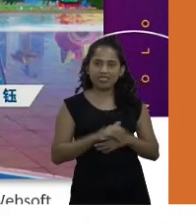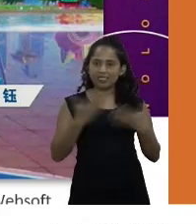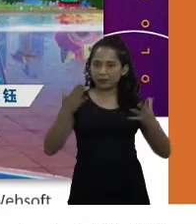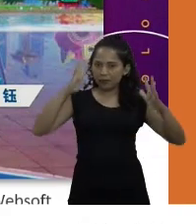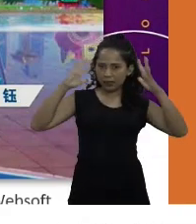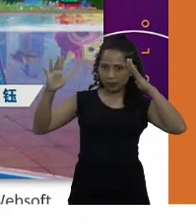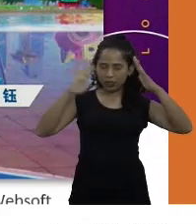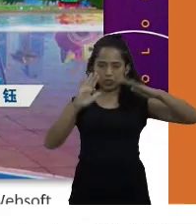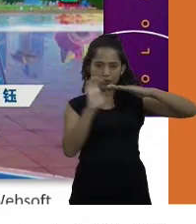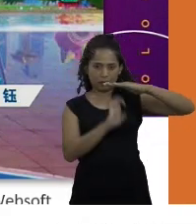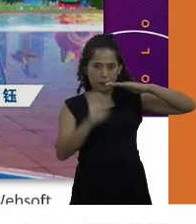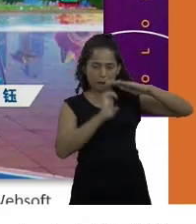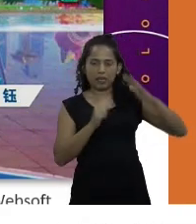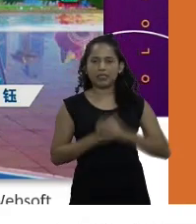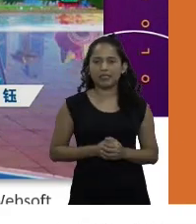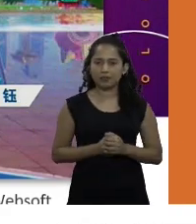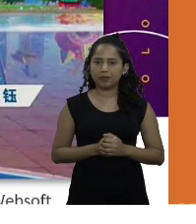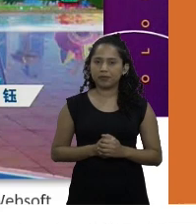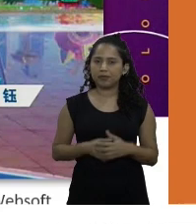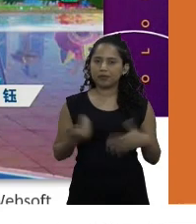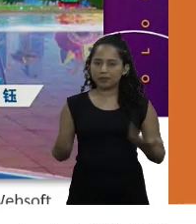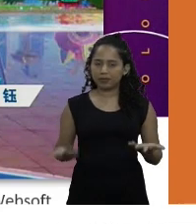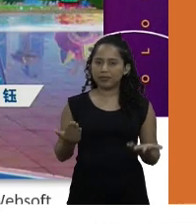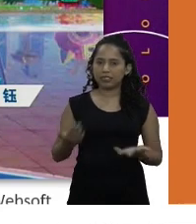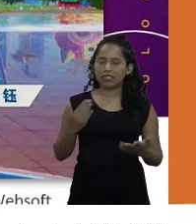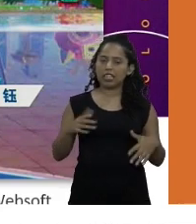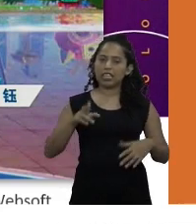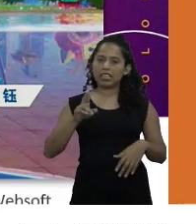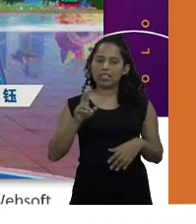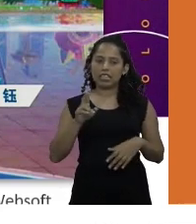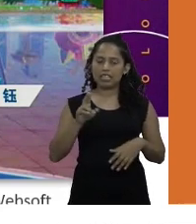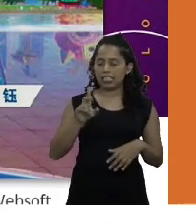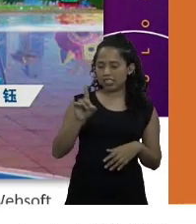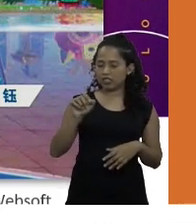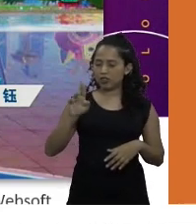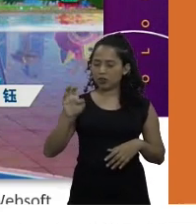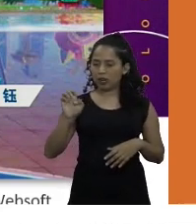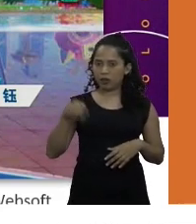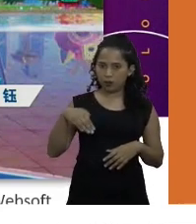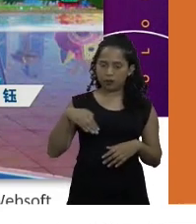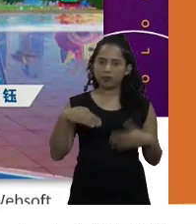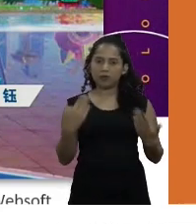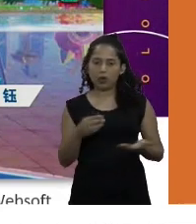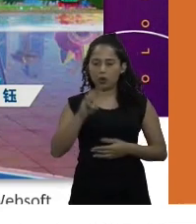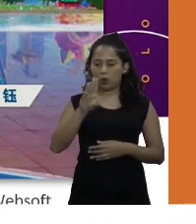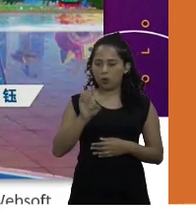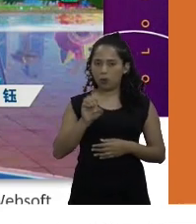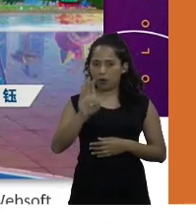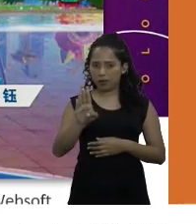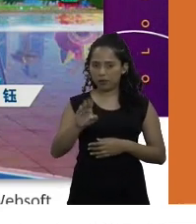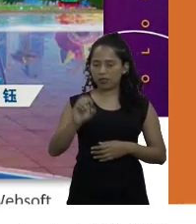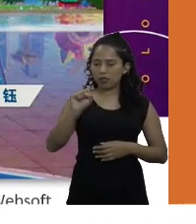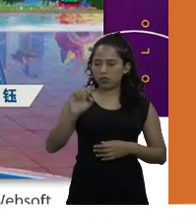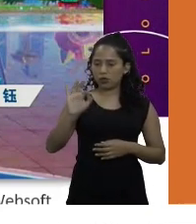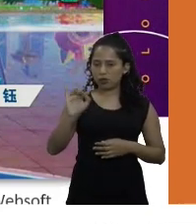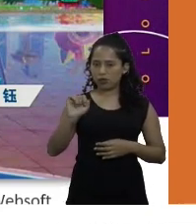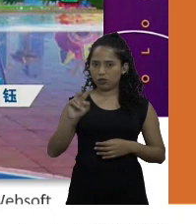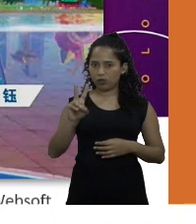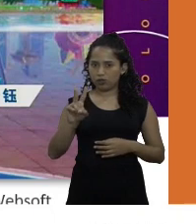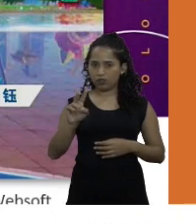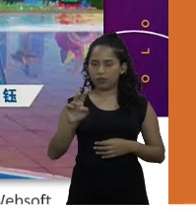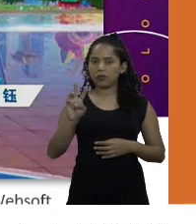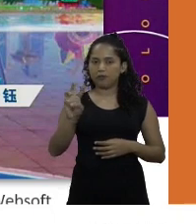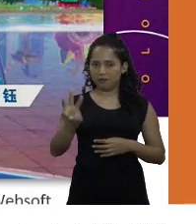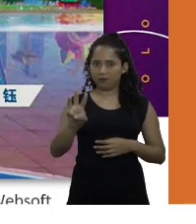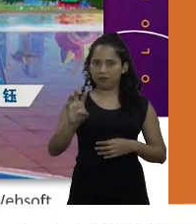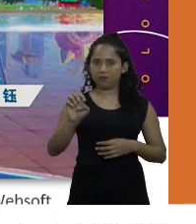empresa chamada NetDragon Websoft resolveu pegar uma das suas filiais e deixar